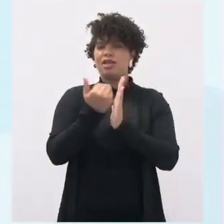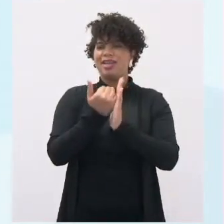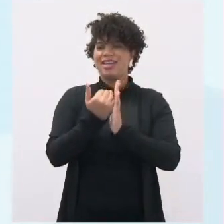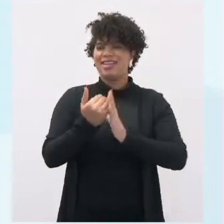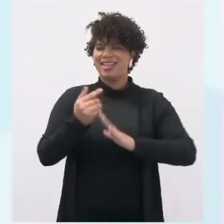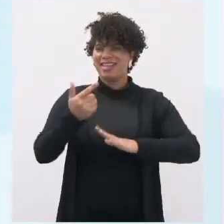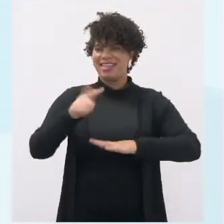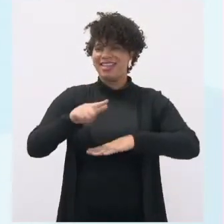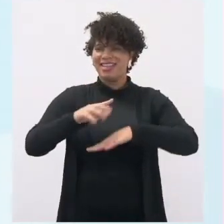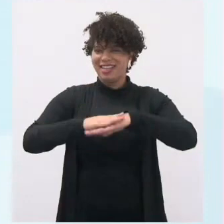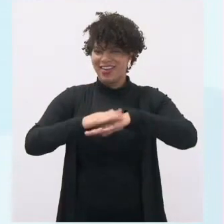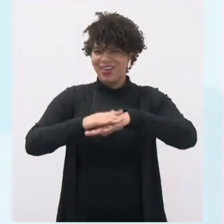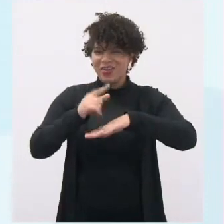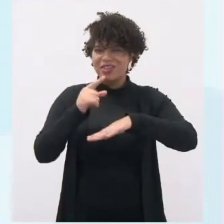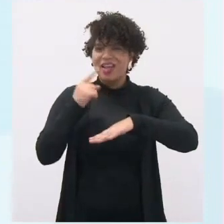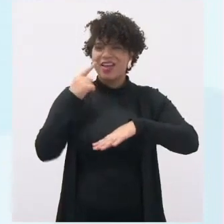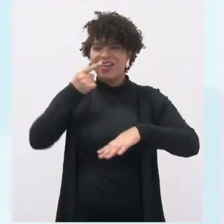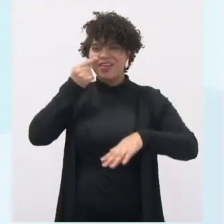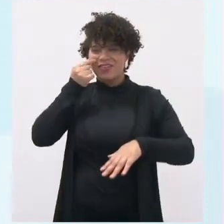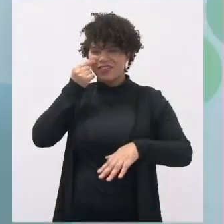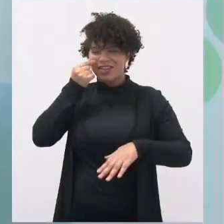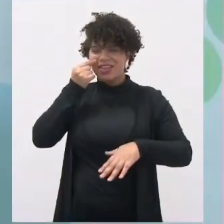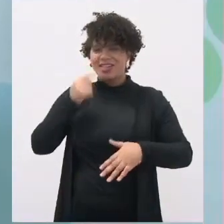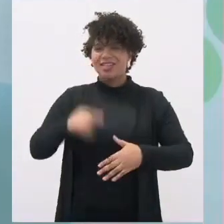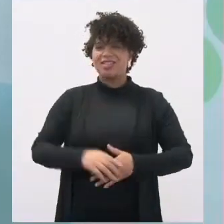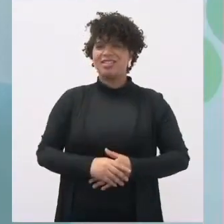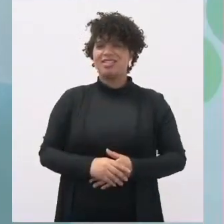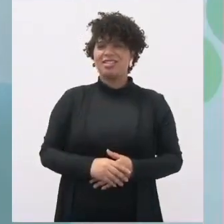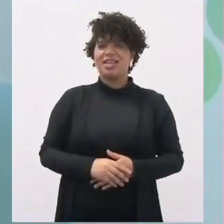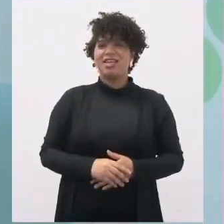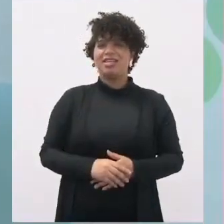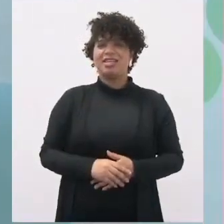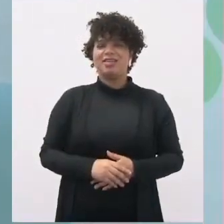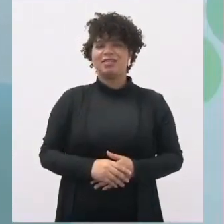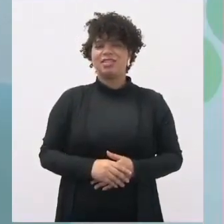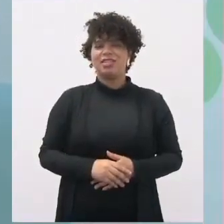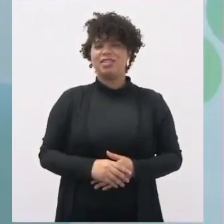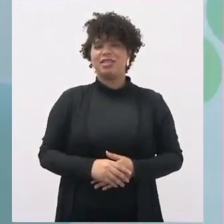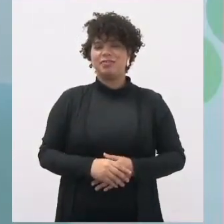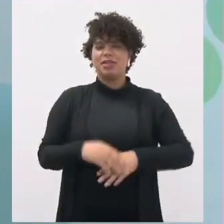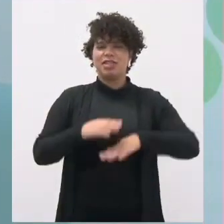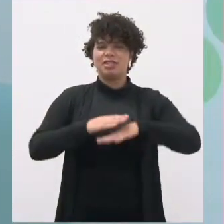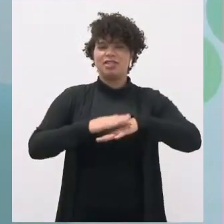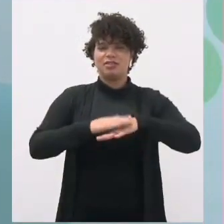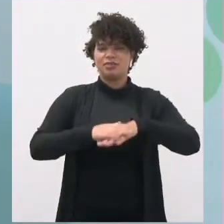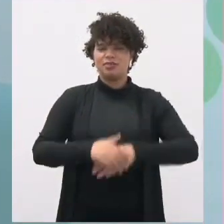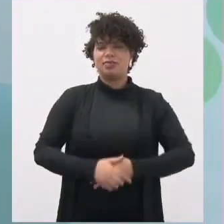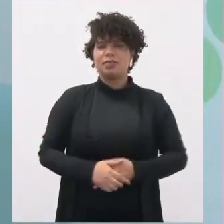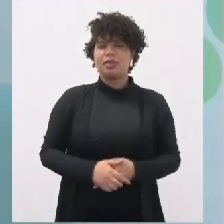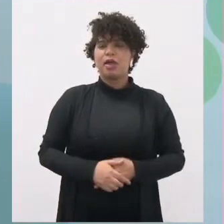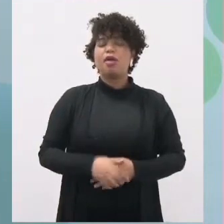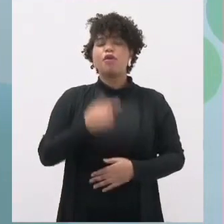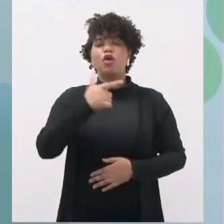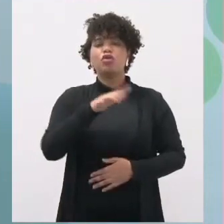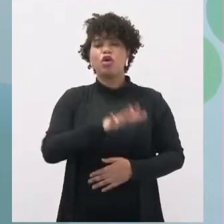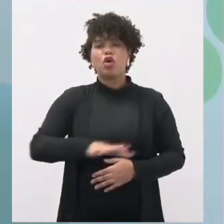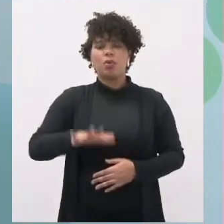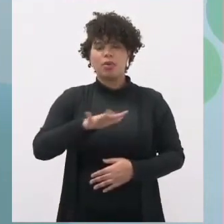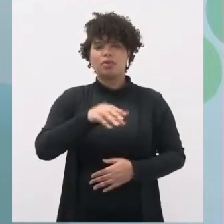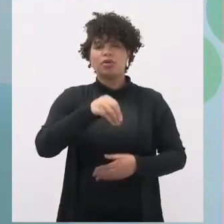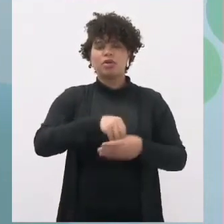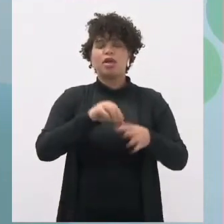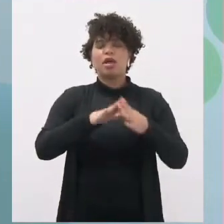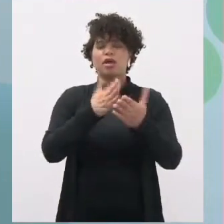junto com os professores, assim, têm aquelas vivências, né, dentro das suas práticas colaborativas, né, no âmbito escolar, do processo